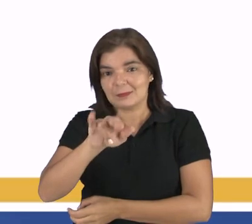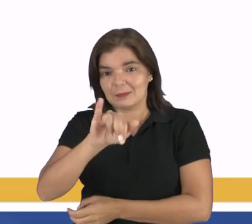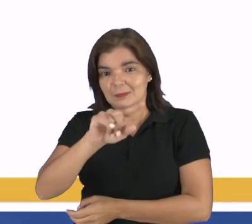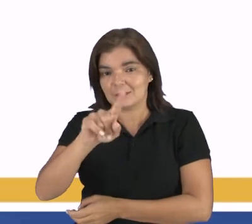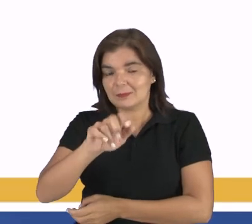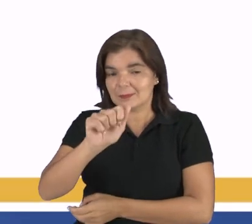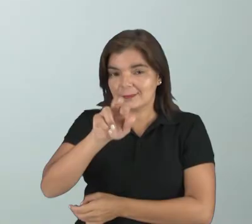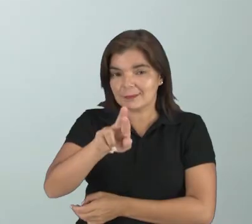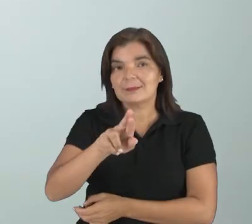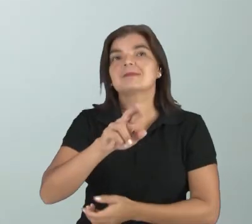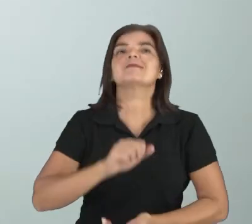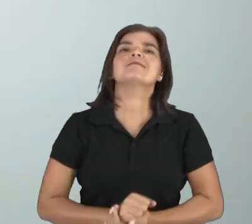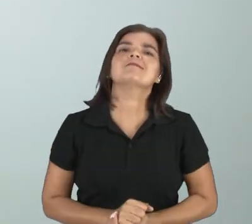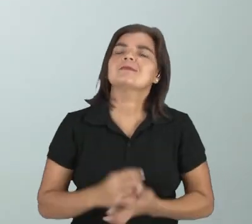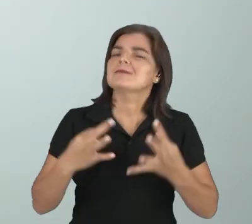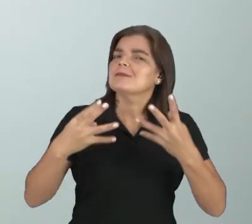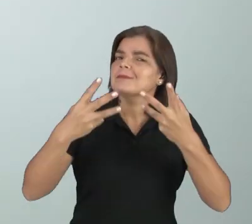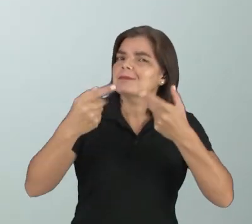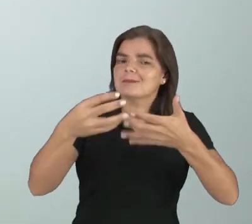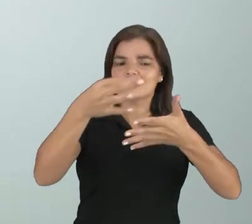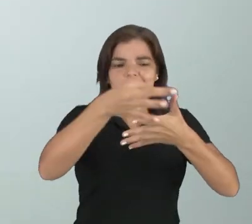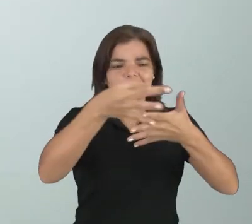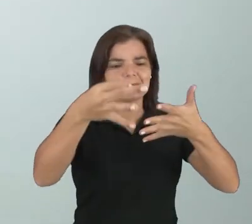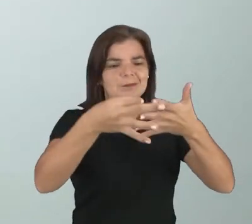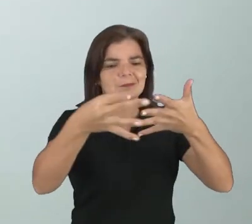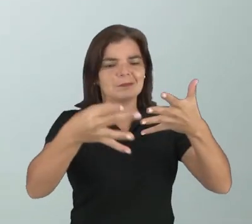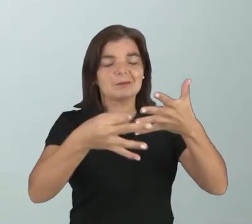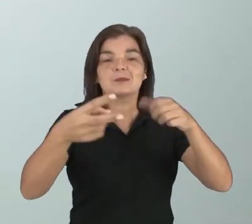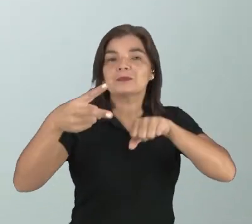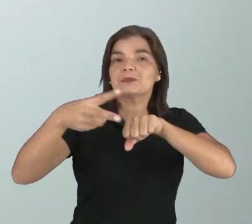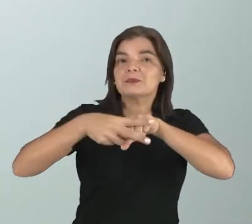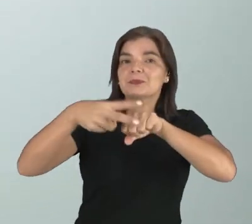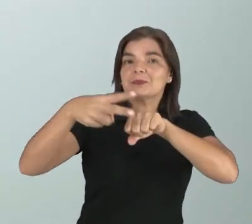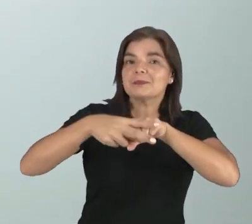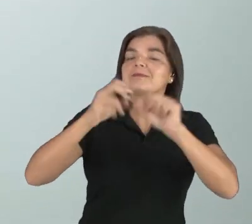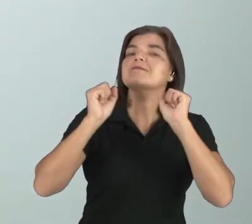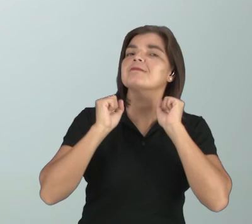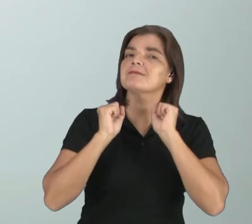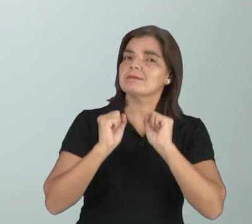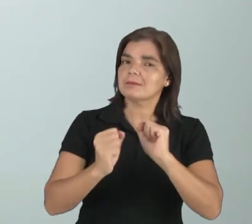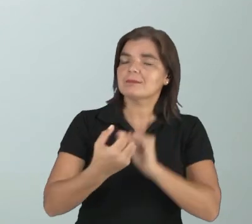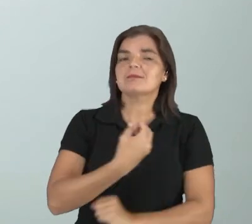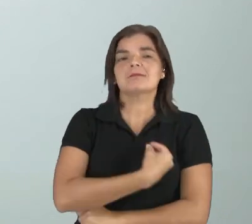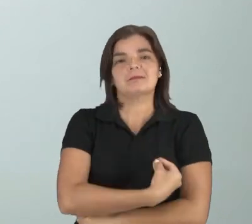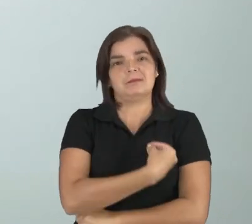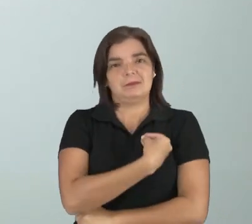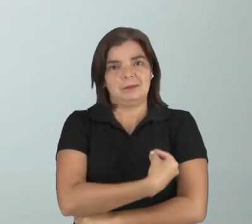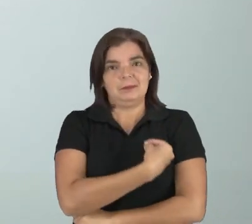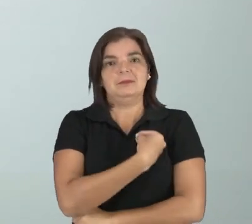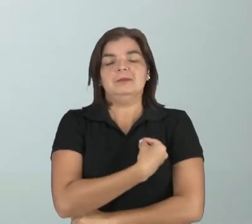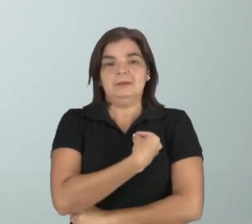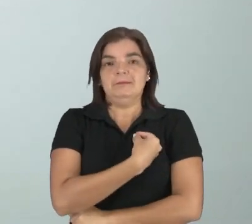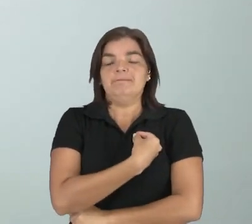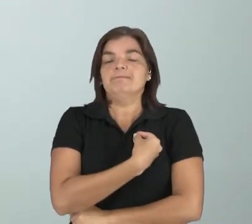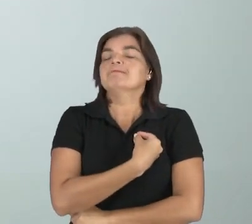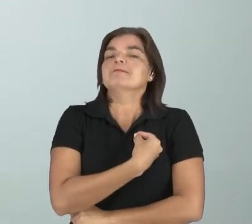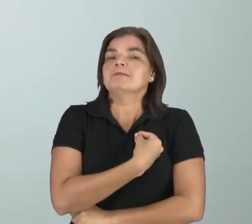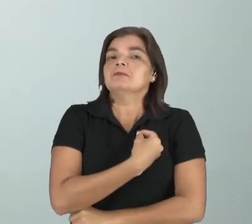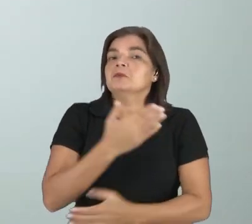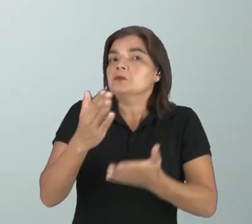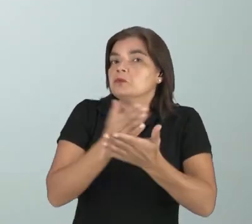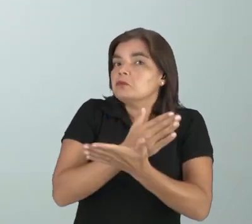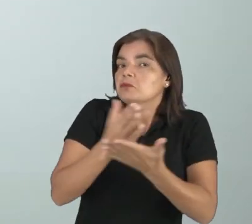também satirizar. Todos esses verbos de ação podem estar presentes, ou grande parte deles,